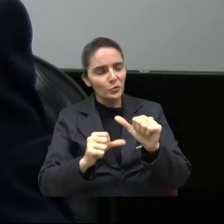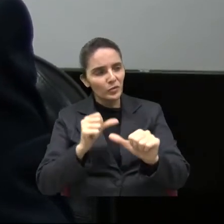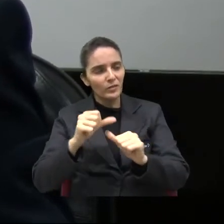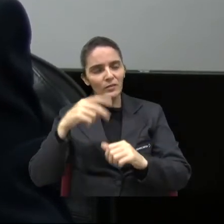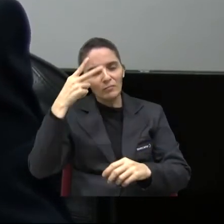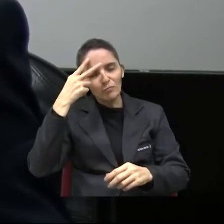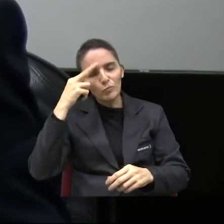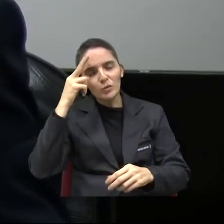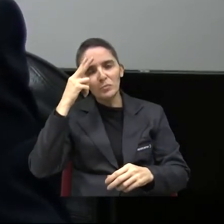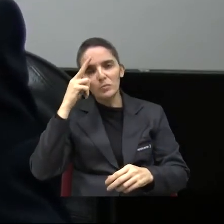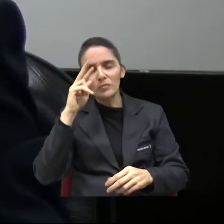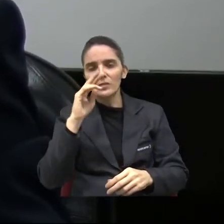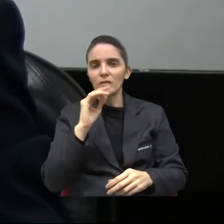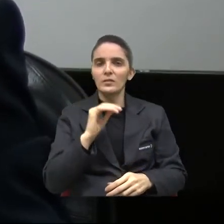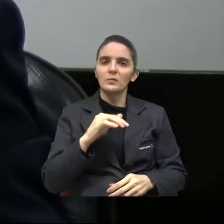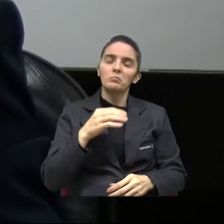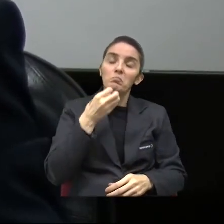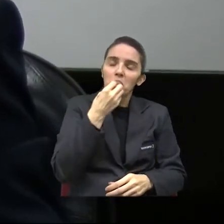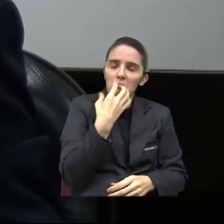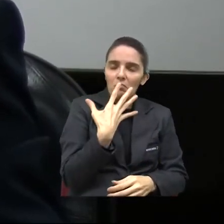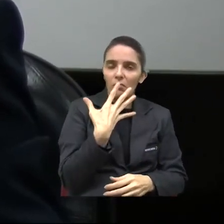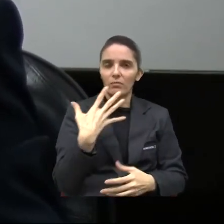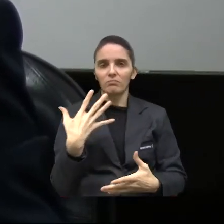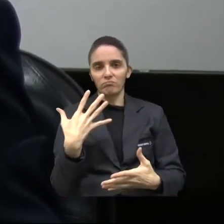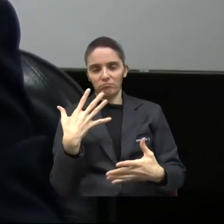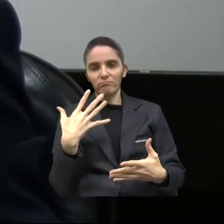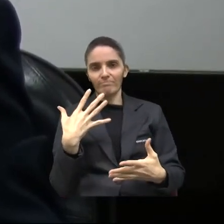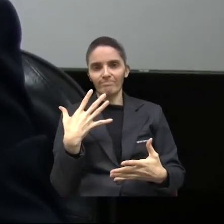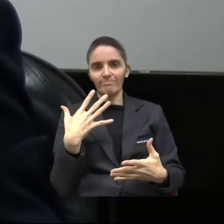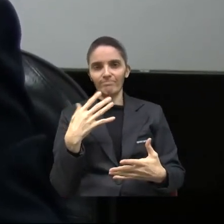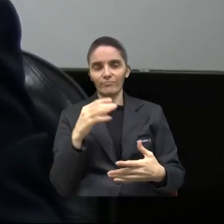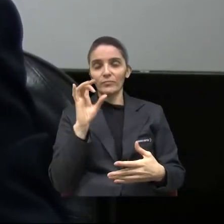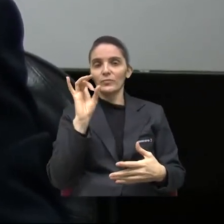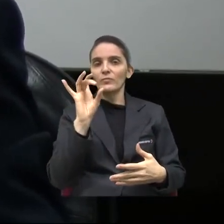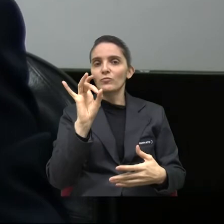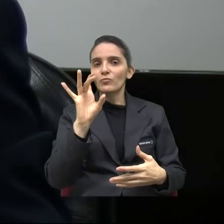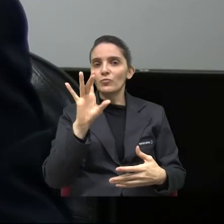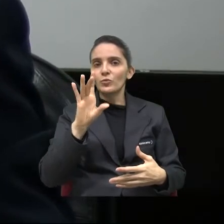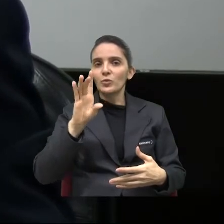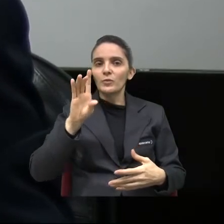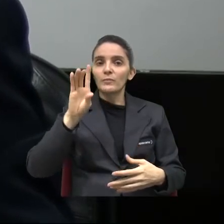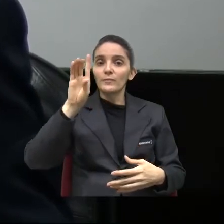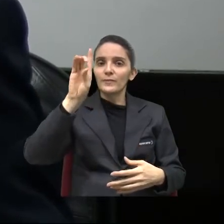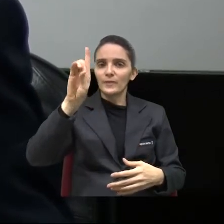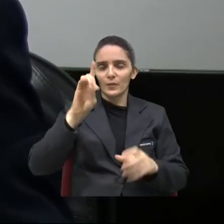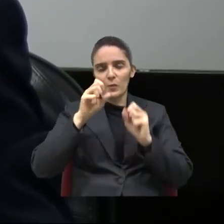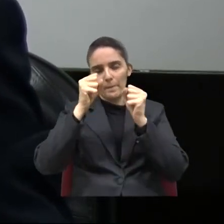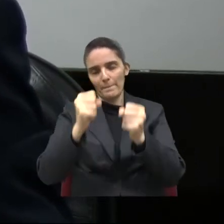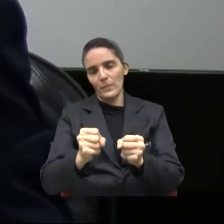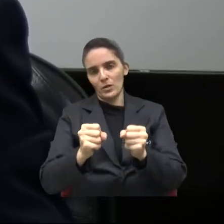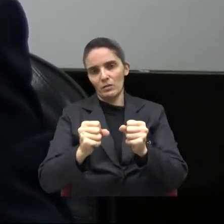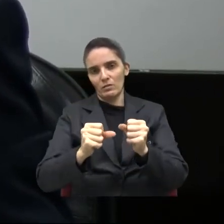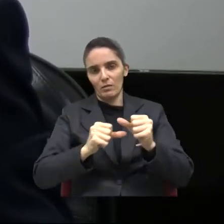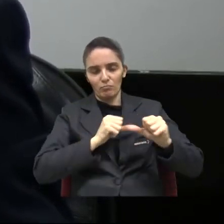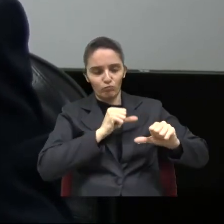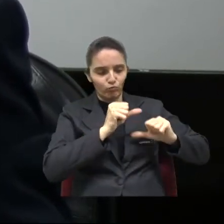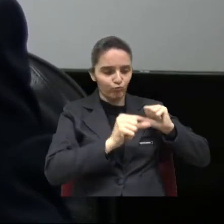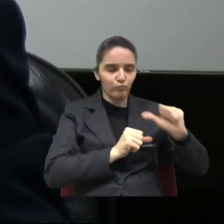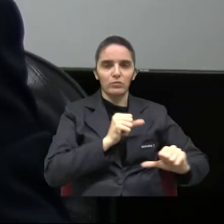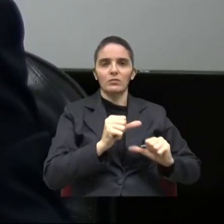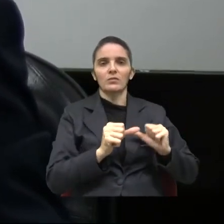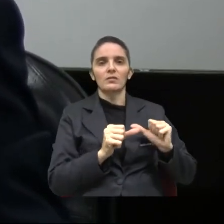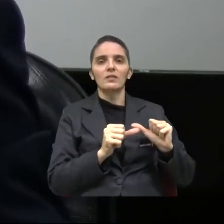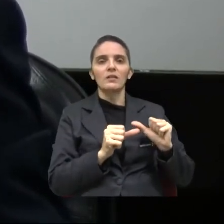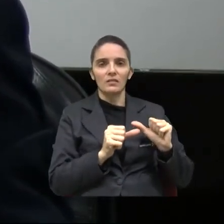e boas lembranças, e isto quem faz é só o nosso Deus, através da unção